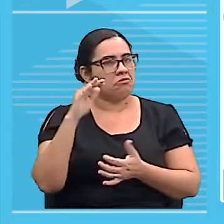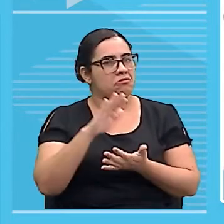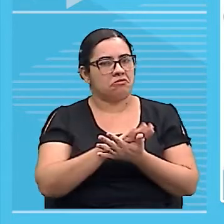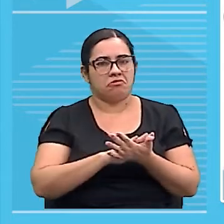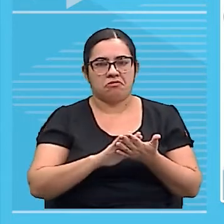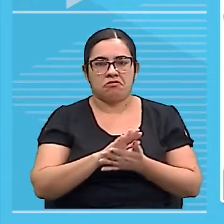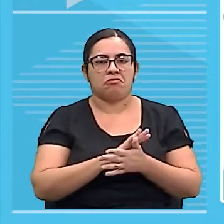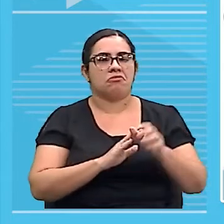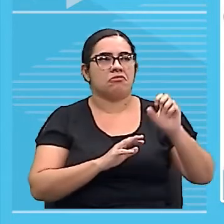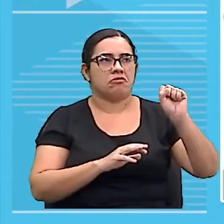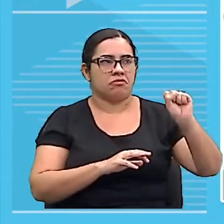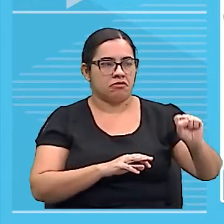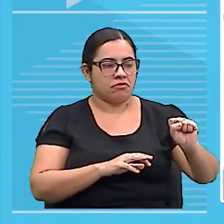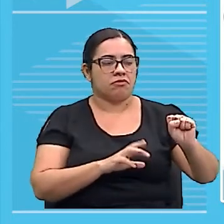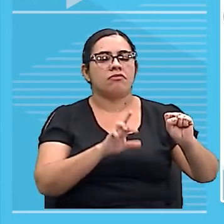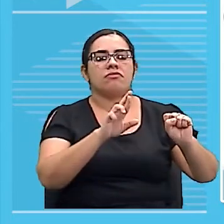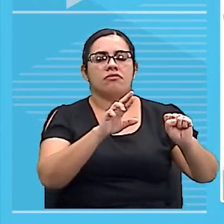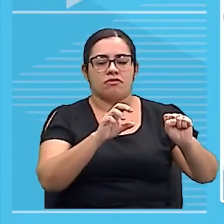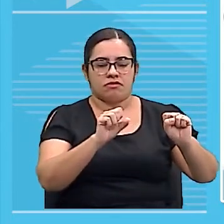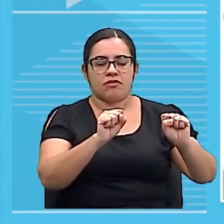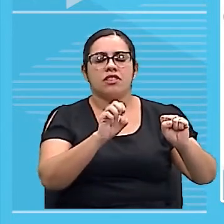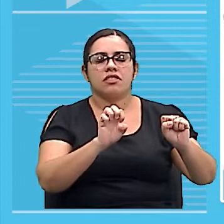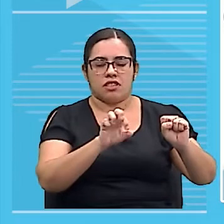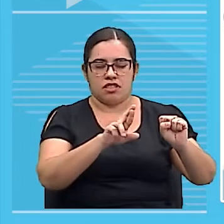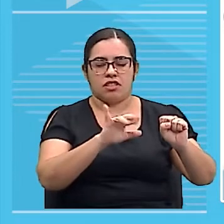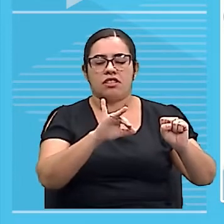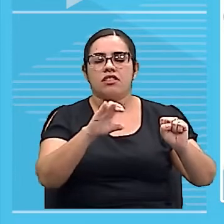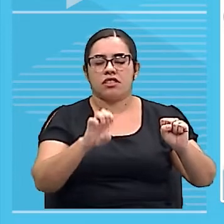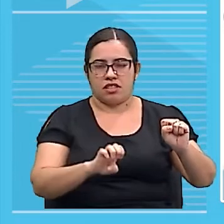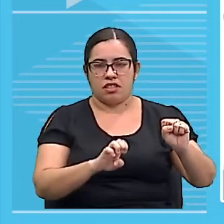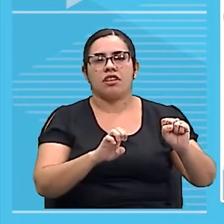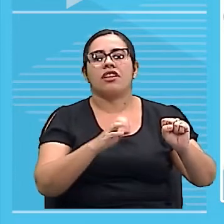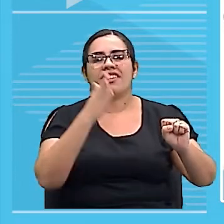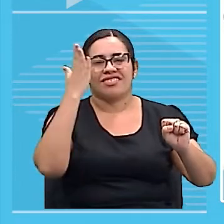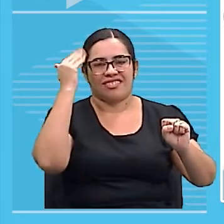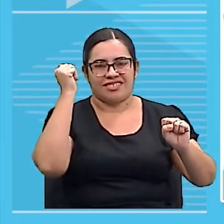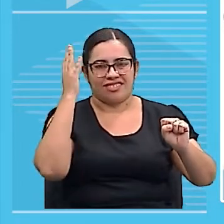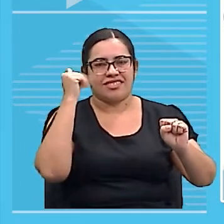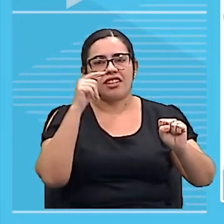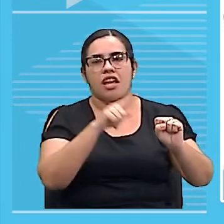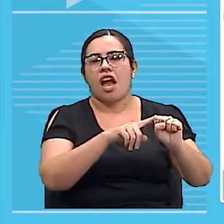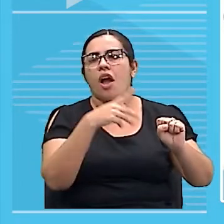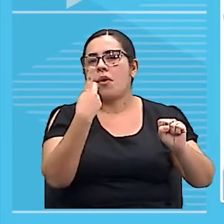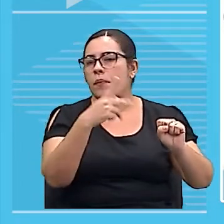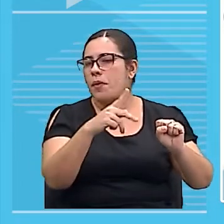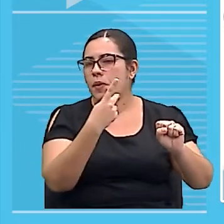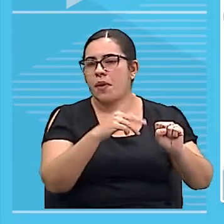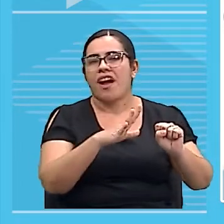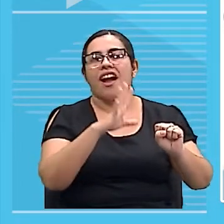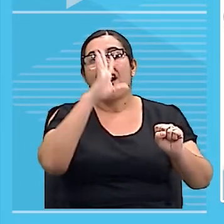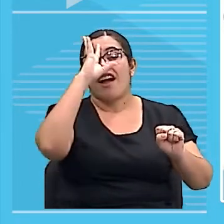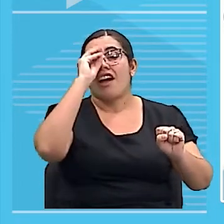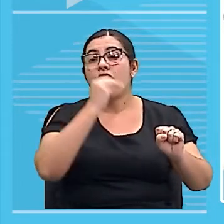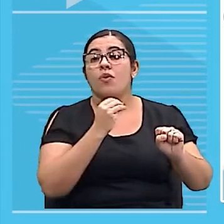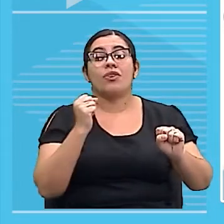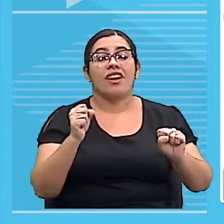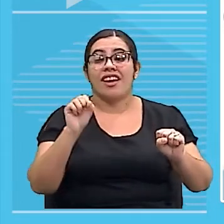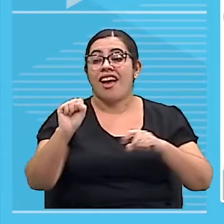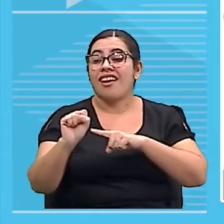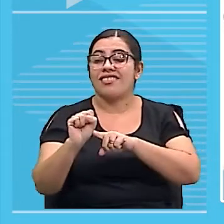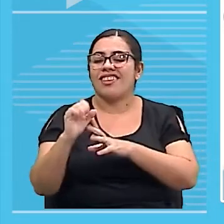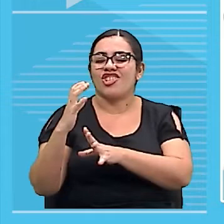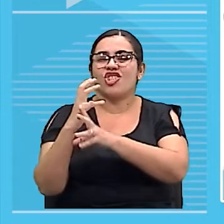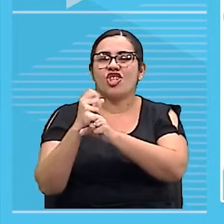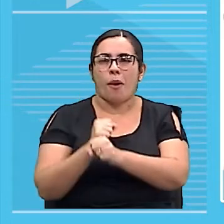né e SD série A se tem é se na associação e série então eu vou somar